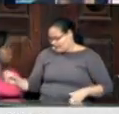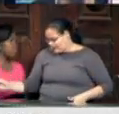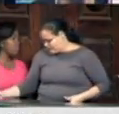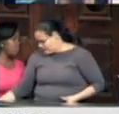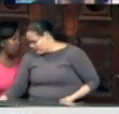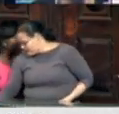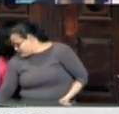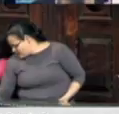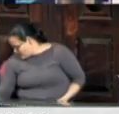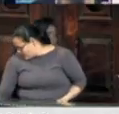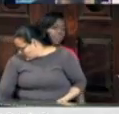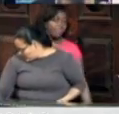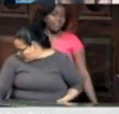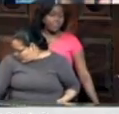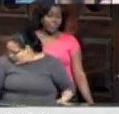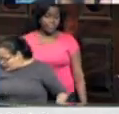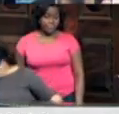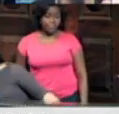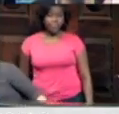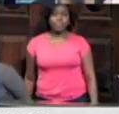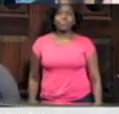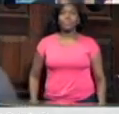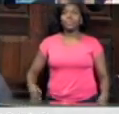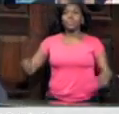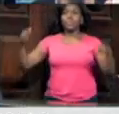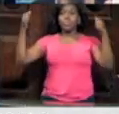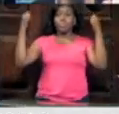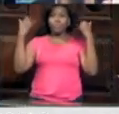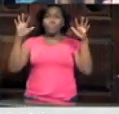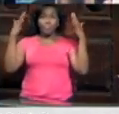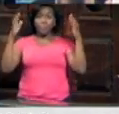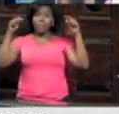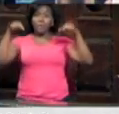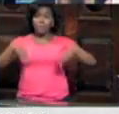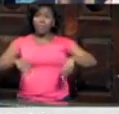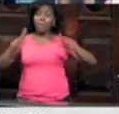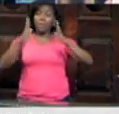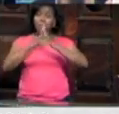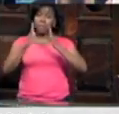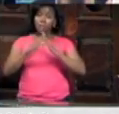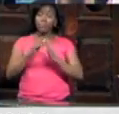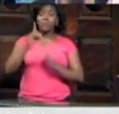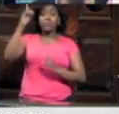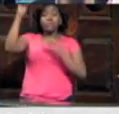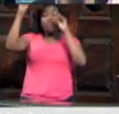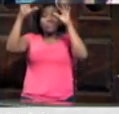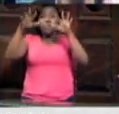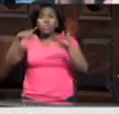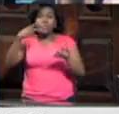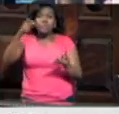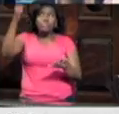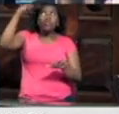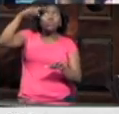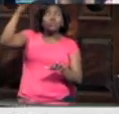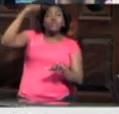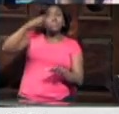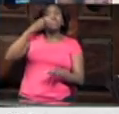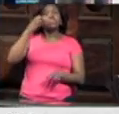esta casa e que Deus abençoe ideias bonitas e